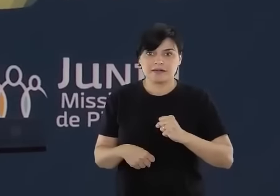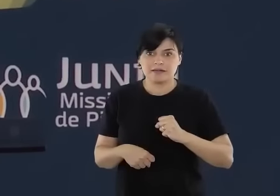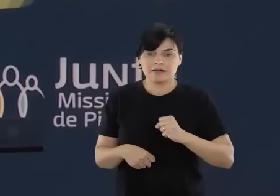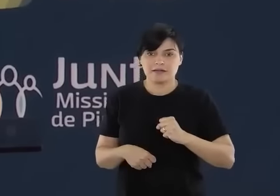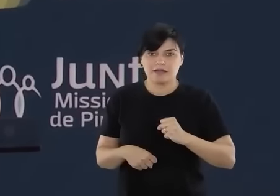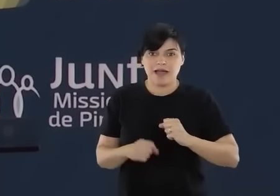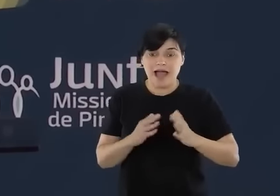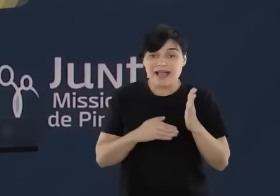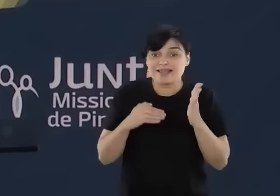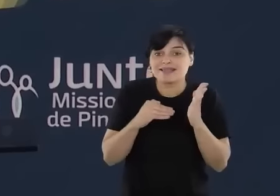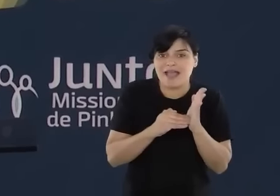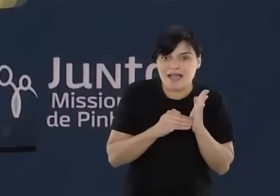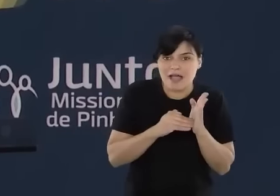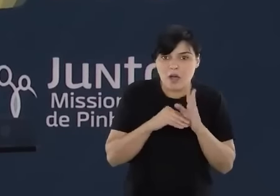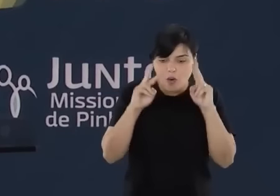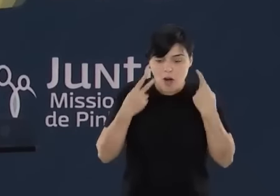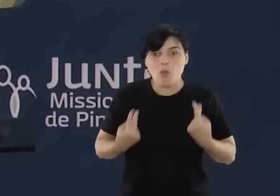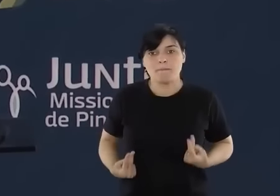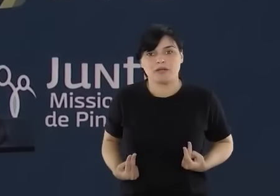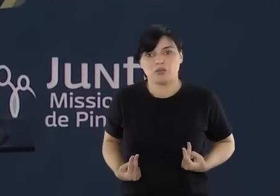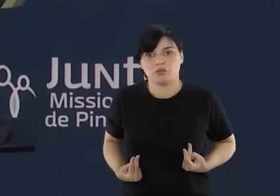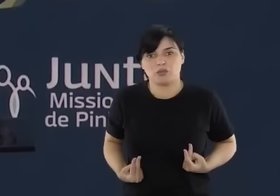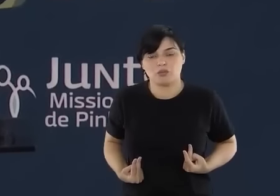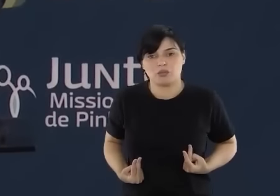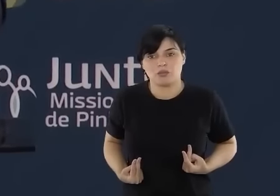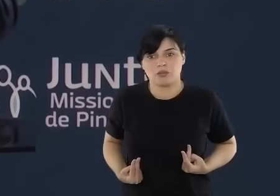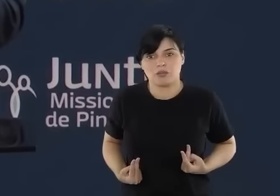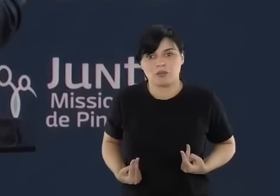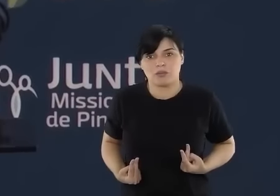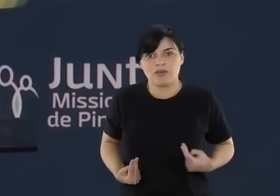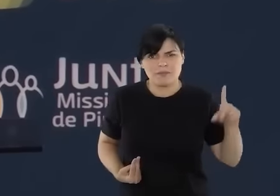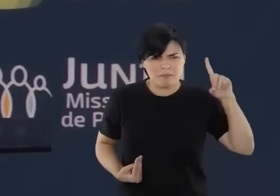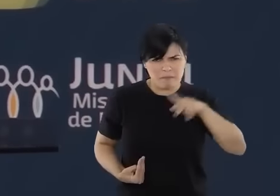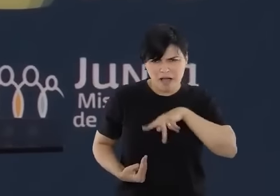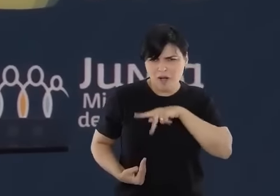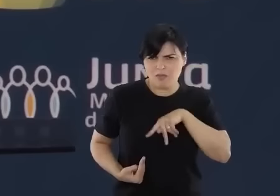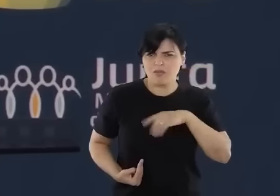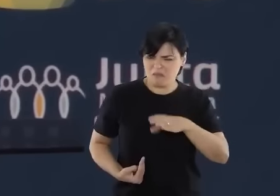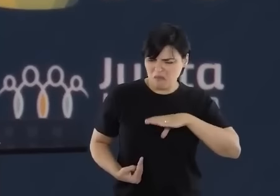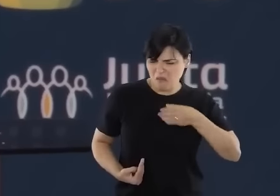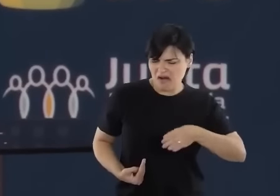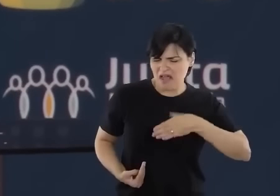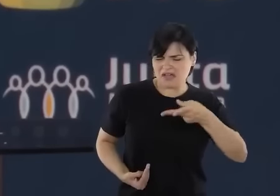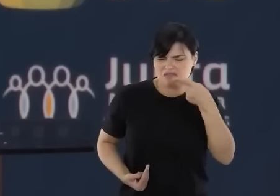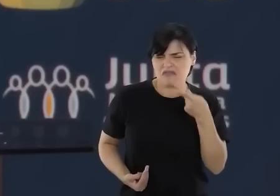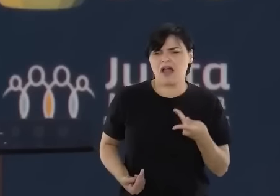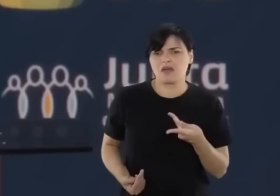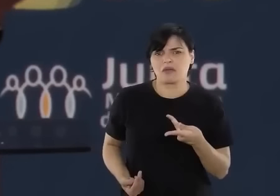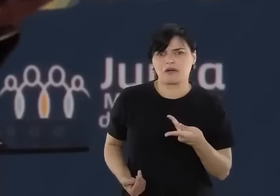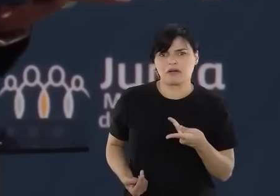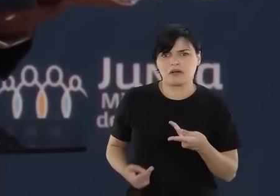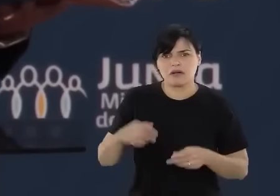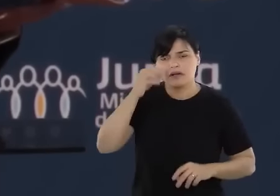históricos que daí procedeu a humanidade você não precisa tirar o seu cérebro fora a sua